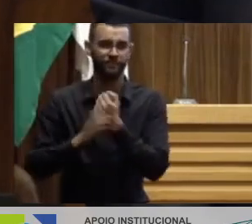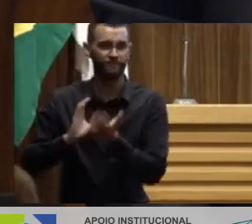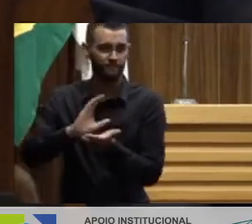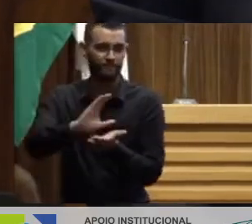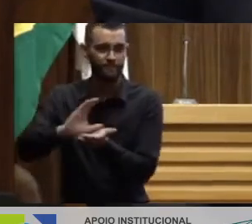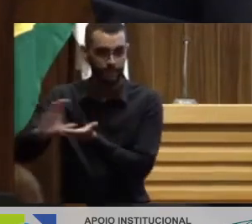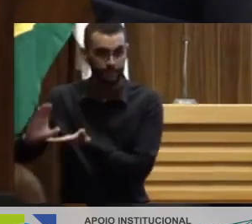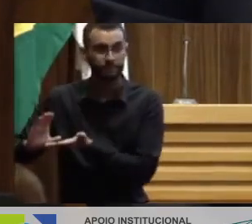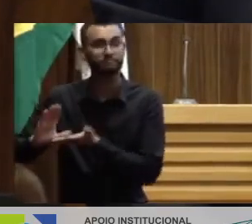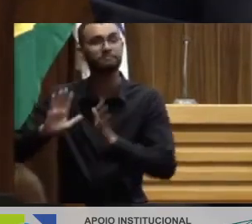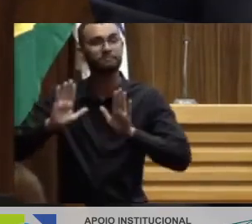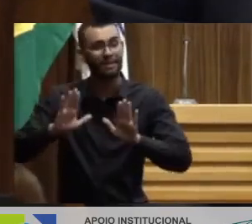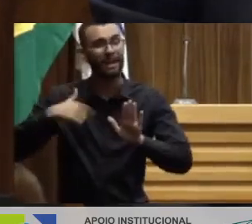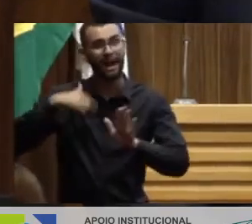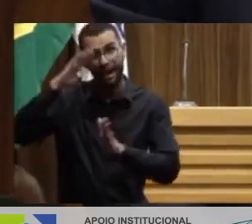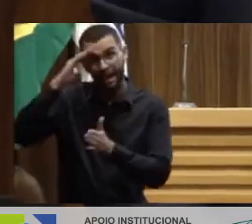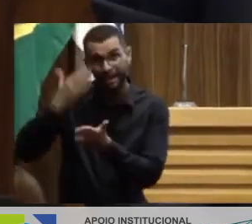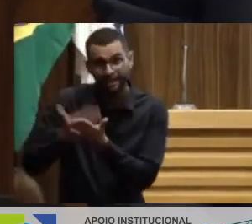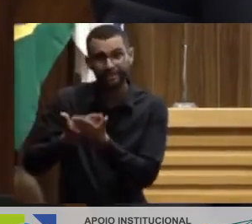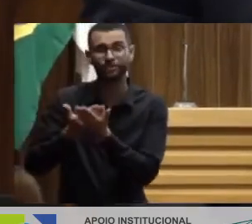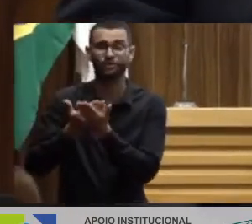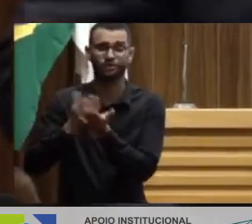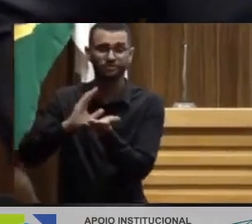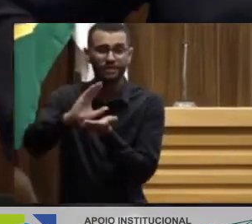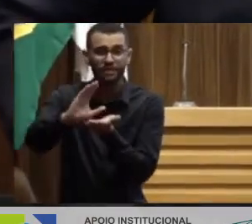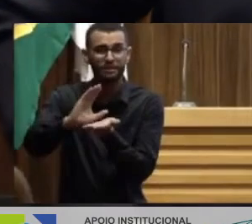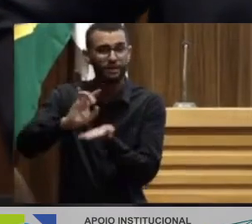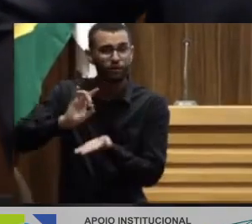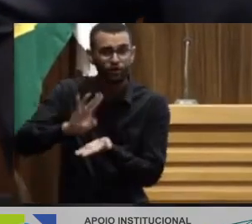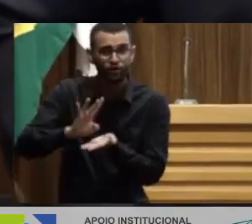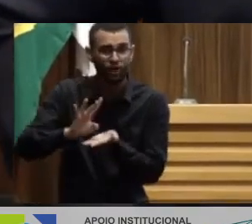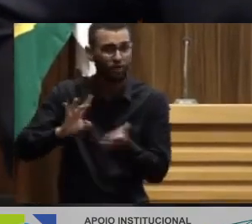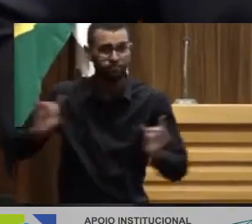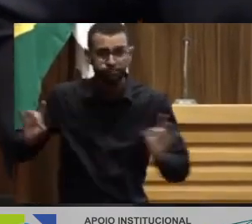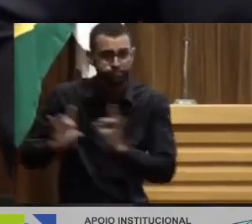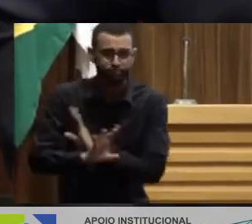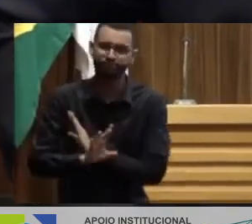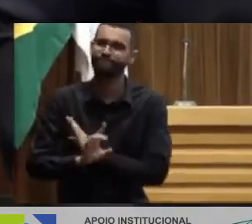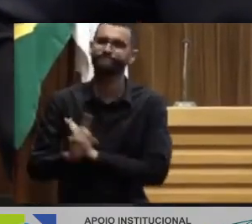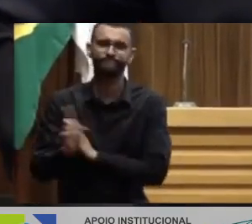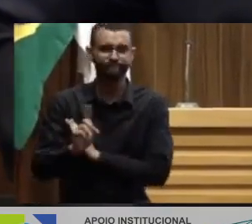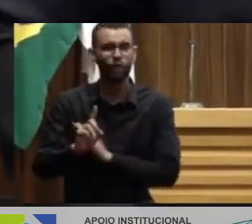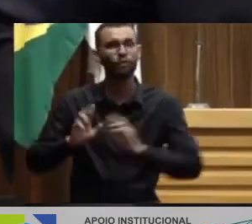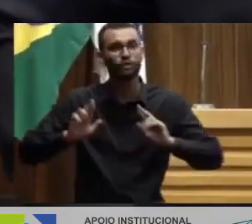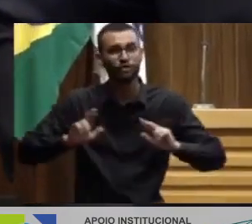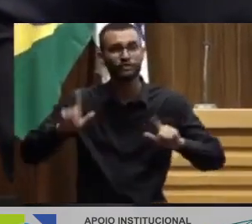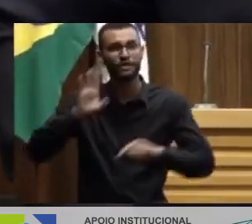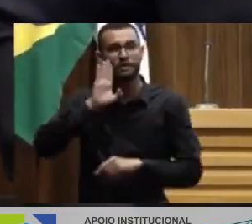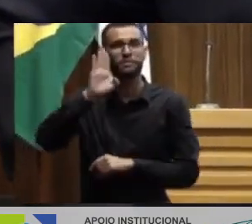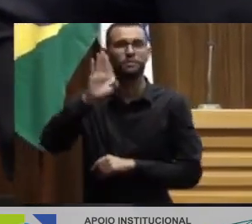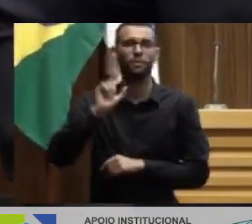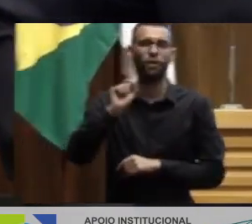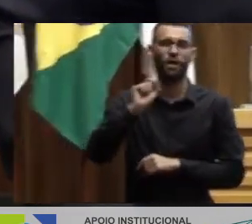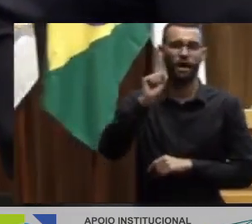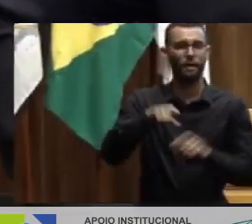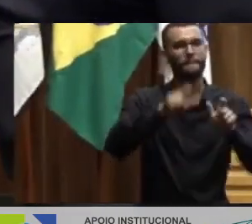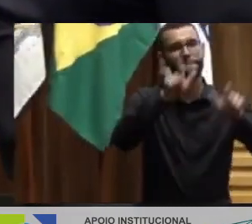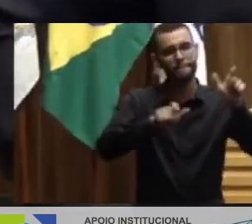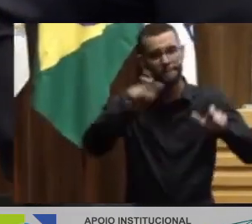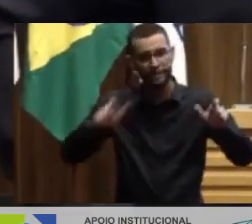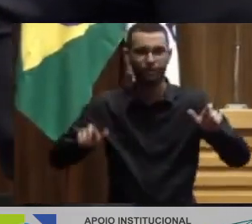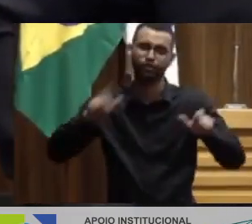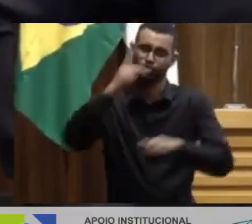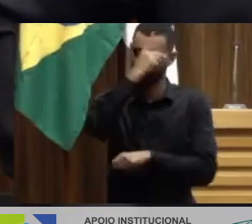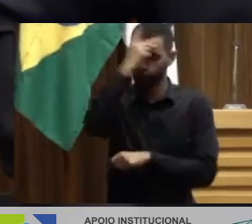que financiamento, presidente, não é o suficiente. O que faz a diferença são as pessoas,